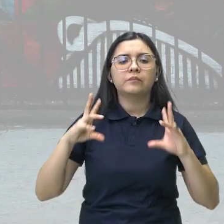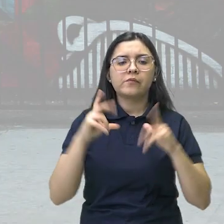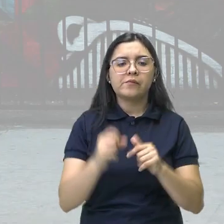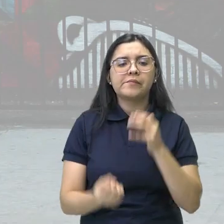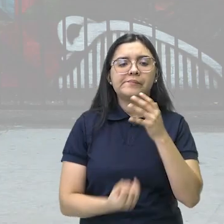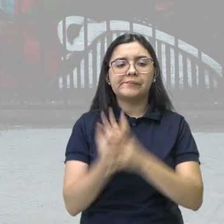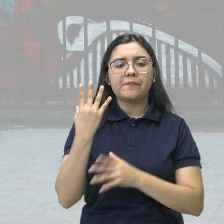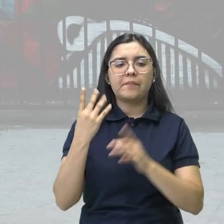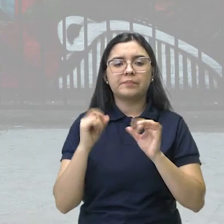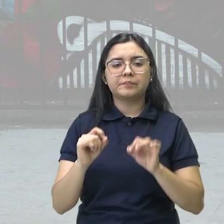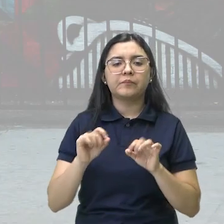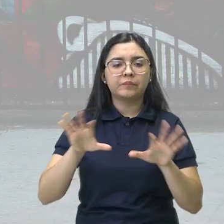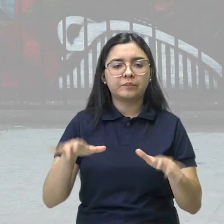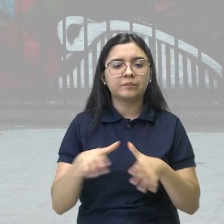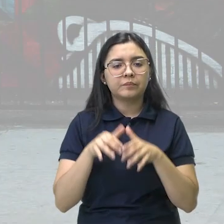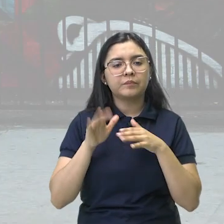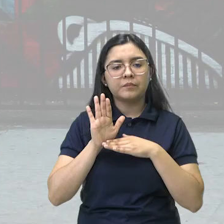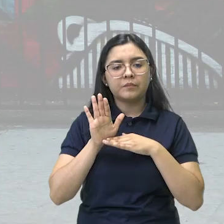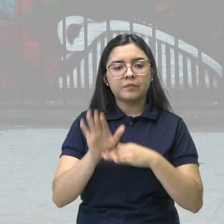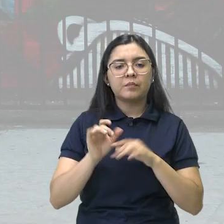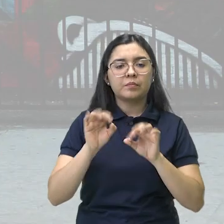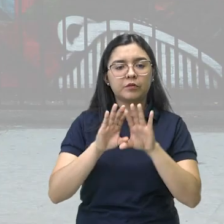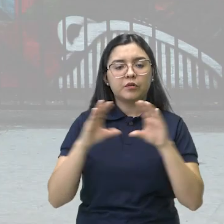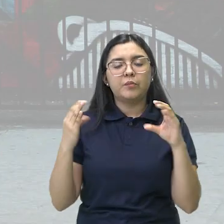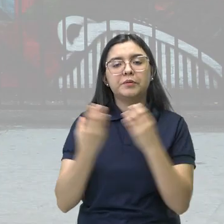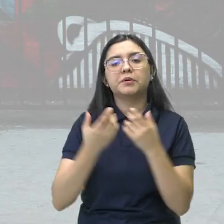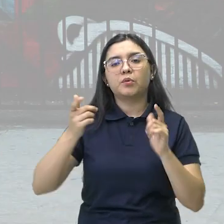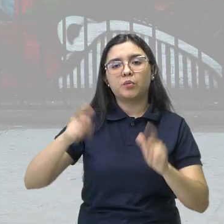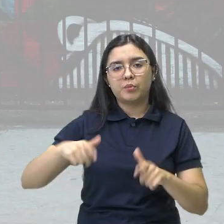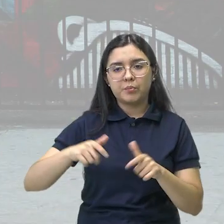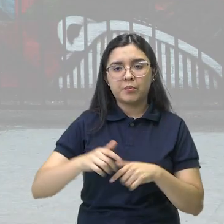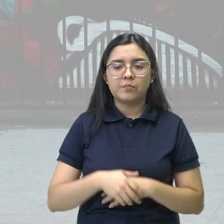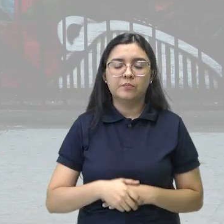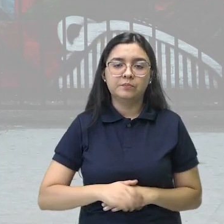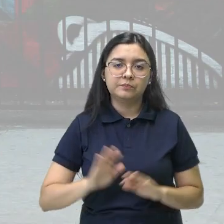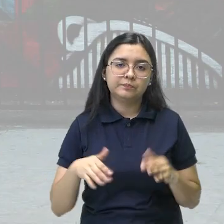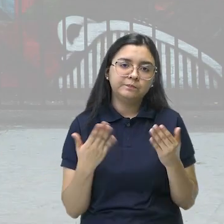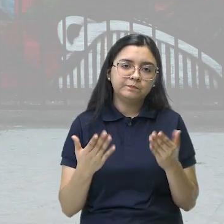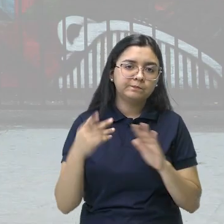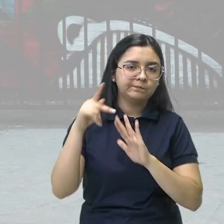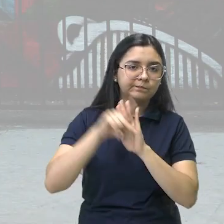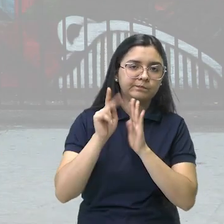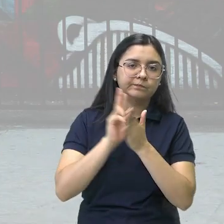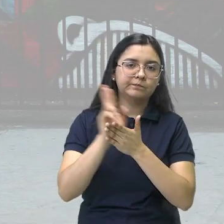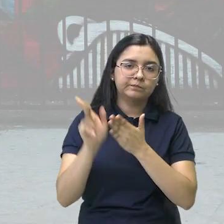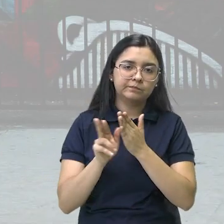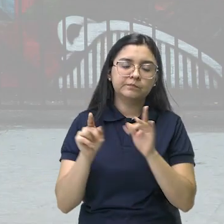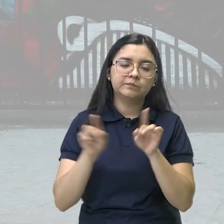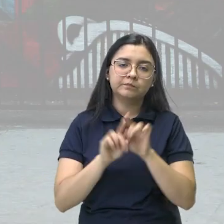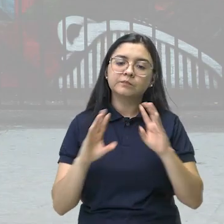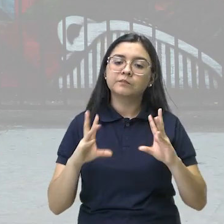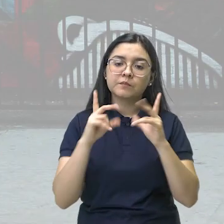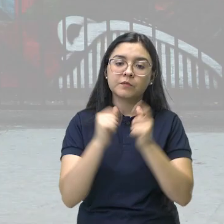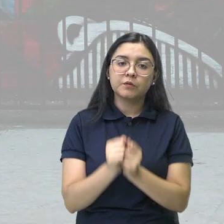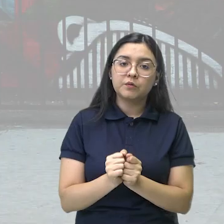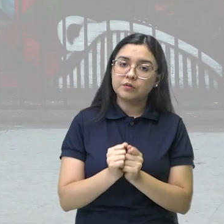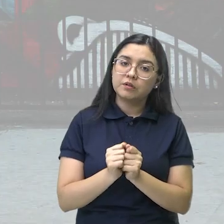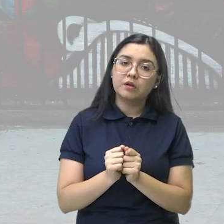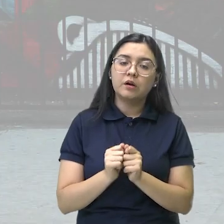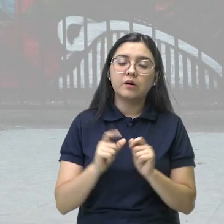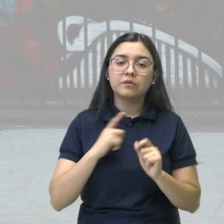todos criados numa colaboração com a comunidade local. Então, esses projetos, toda